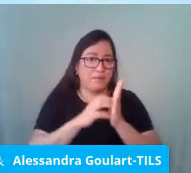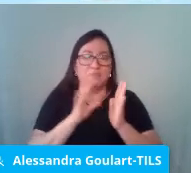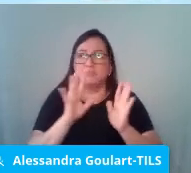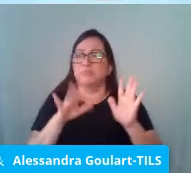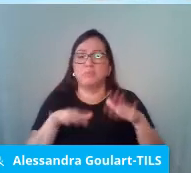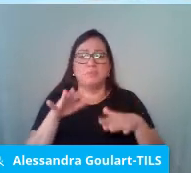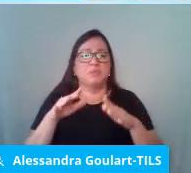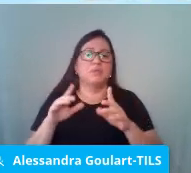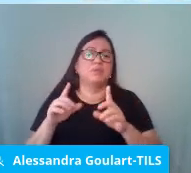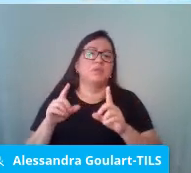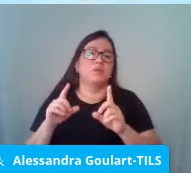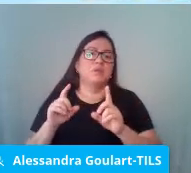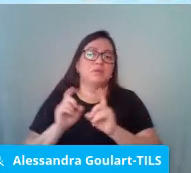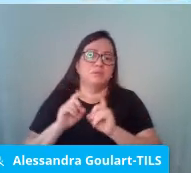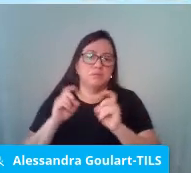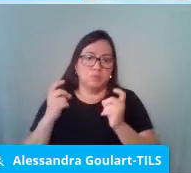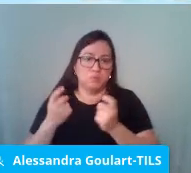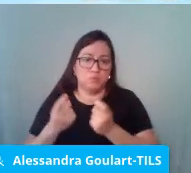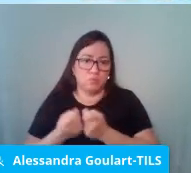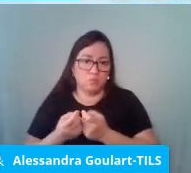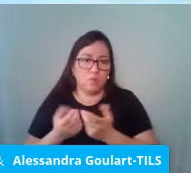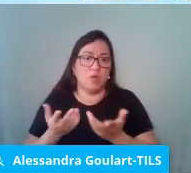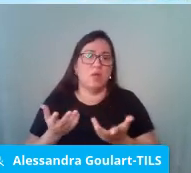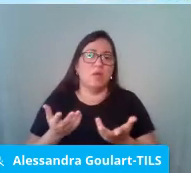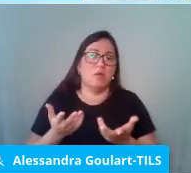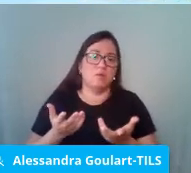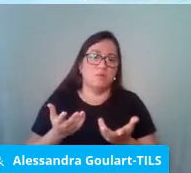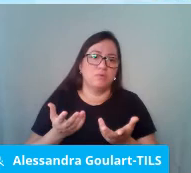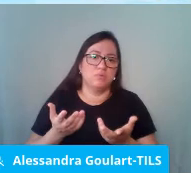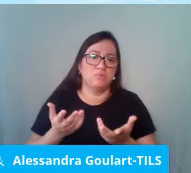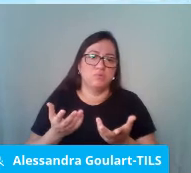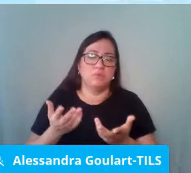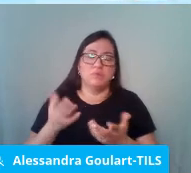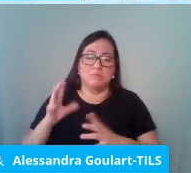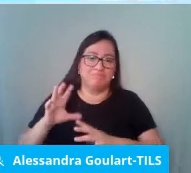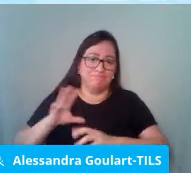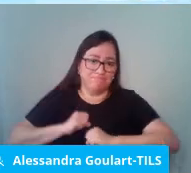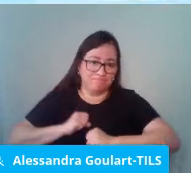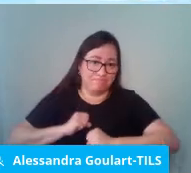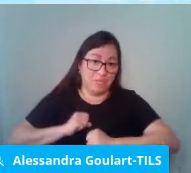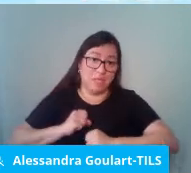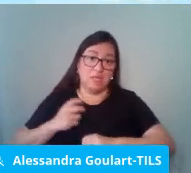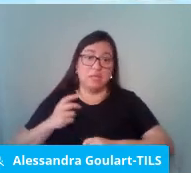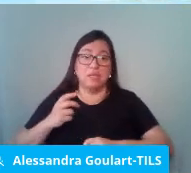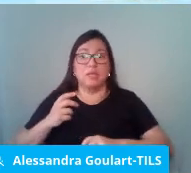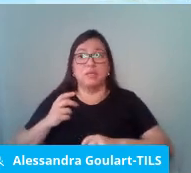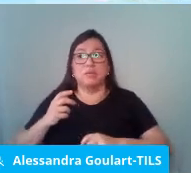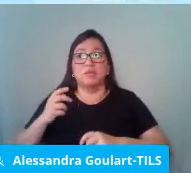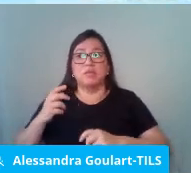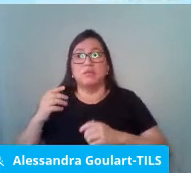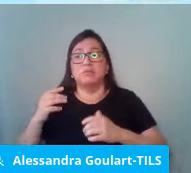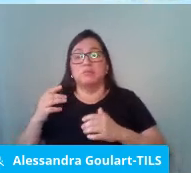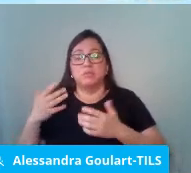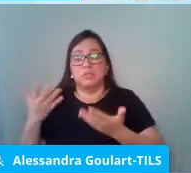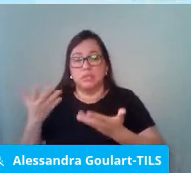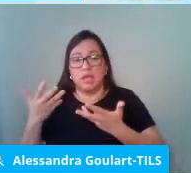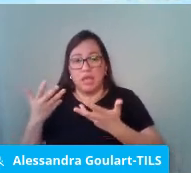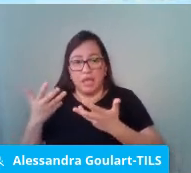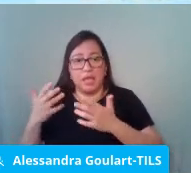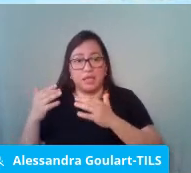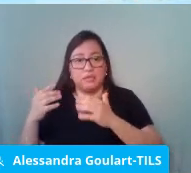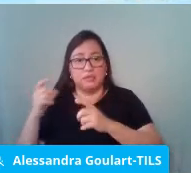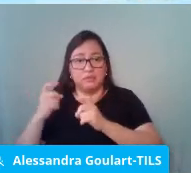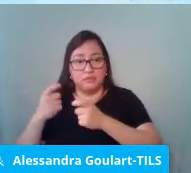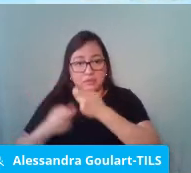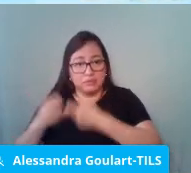sexual desprotegida, consentida ou não consentida, né, ou que tenha tido contato de